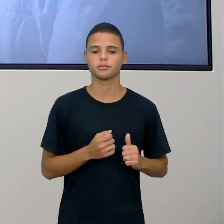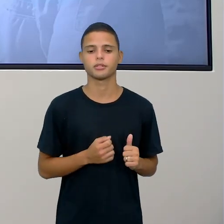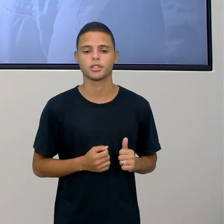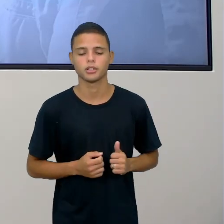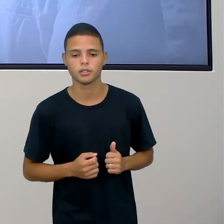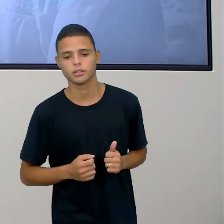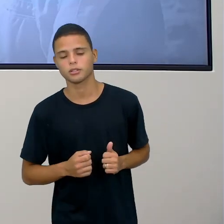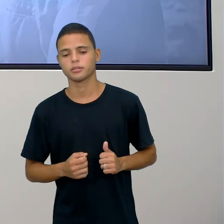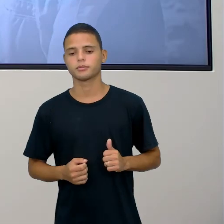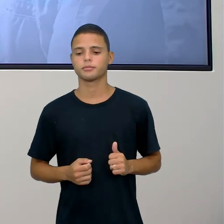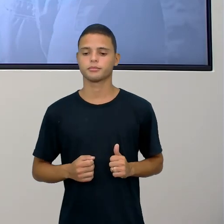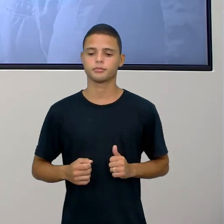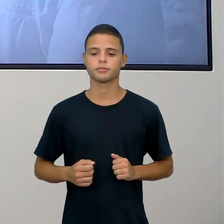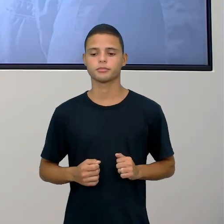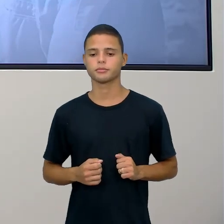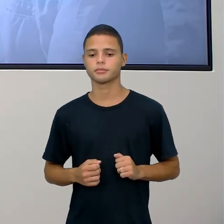concentradas